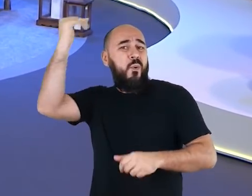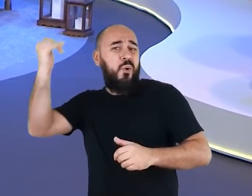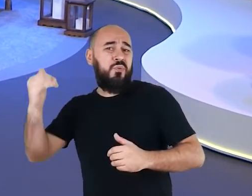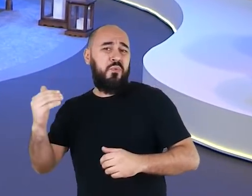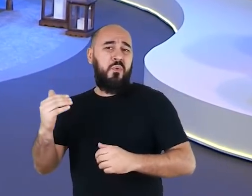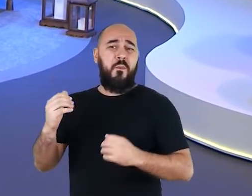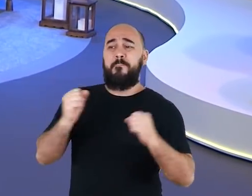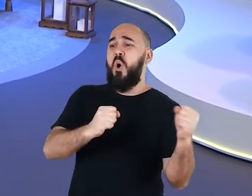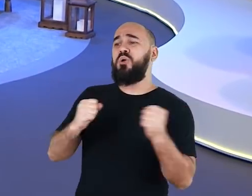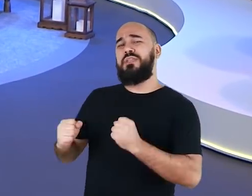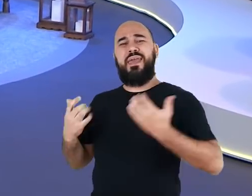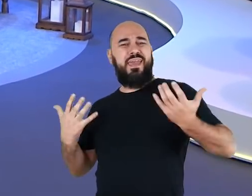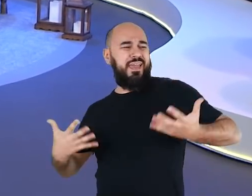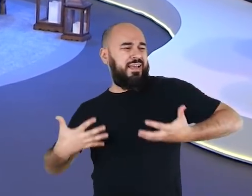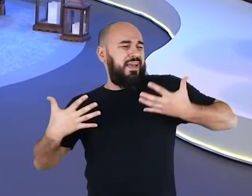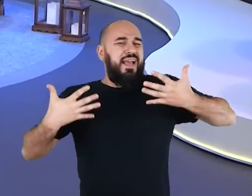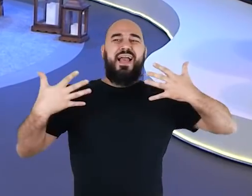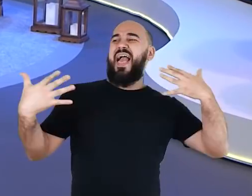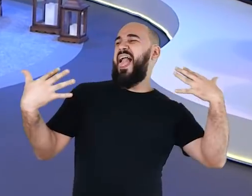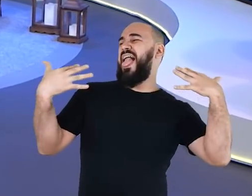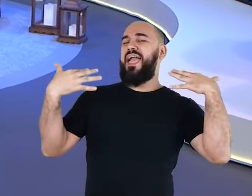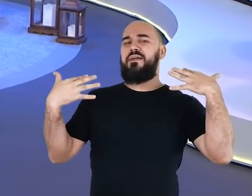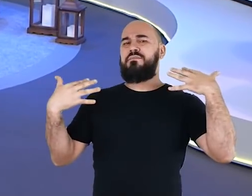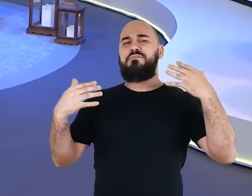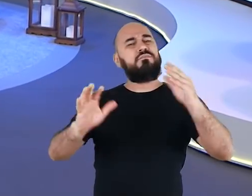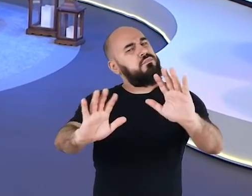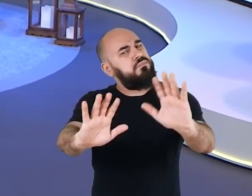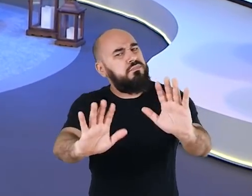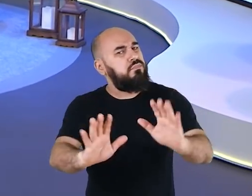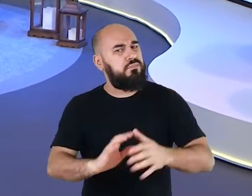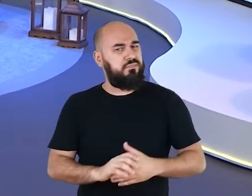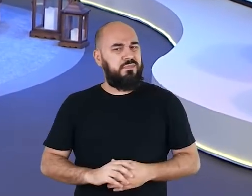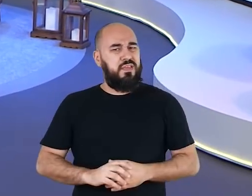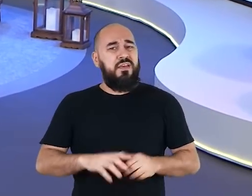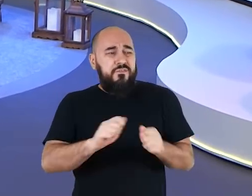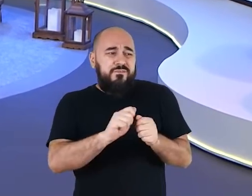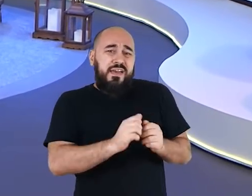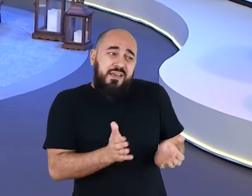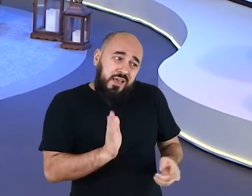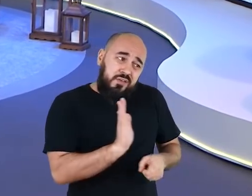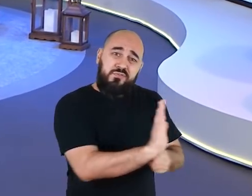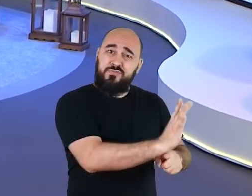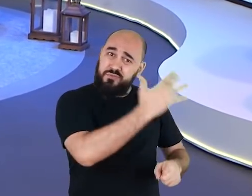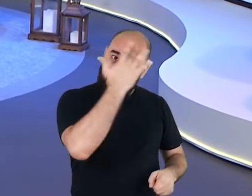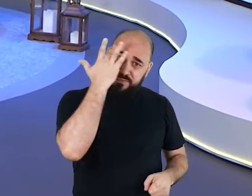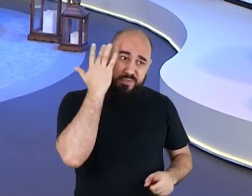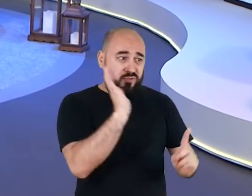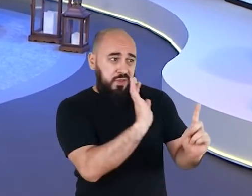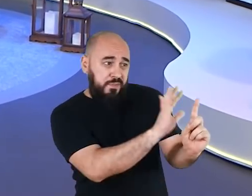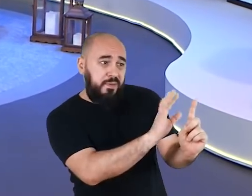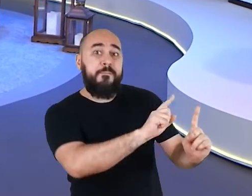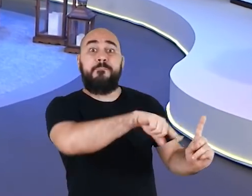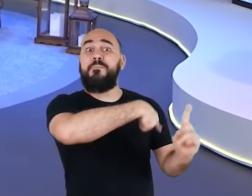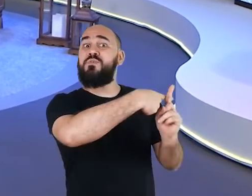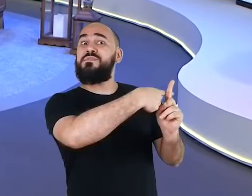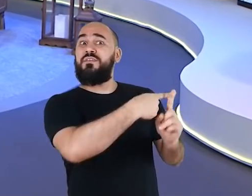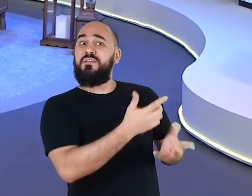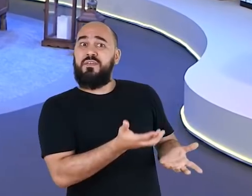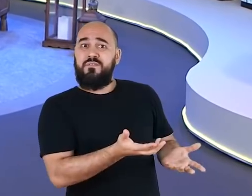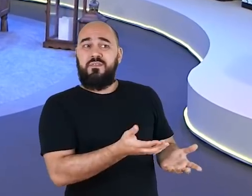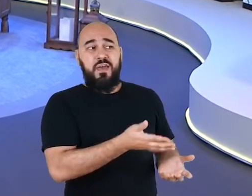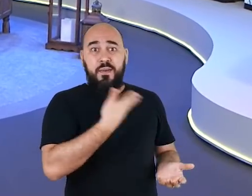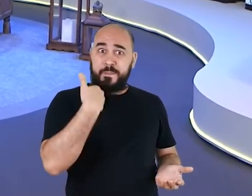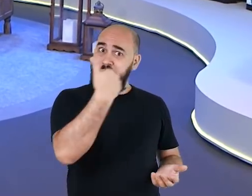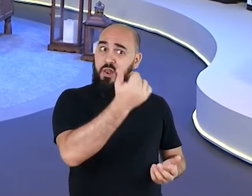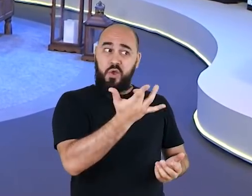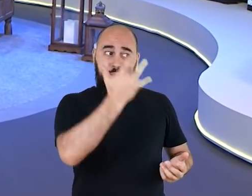e o poder. Comece tentando fazer diferença na vida de alguém. Isso é bem mais simples do que